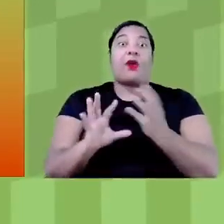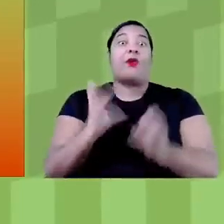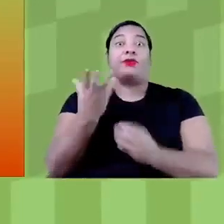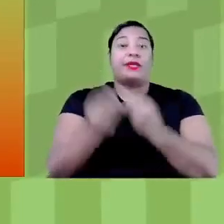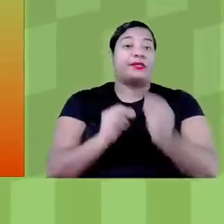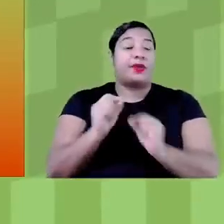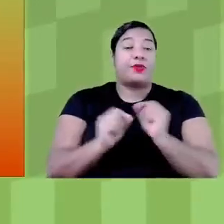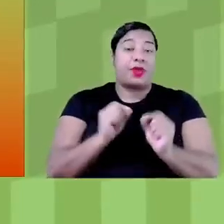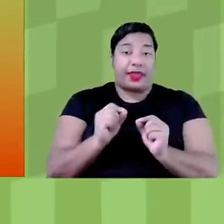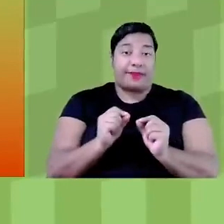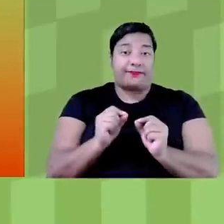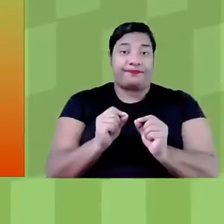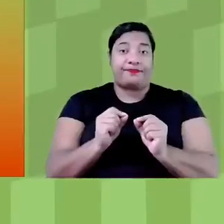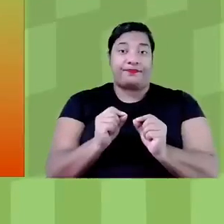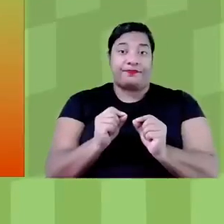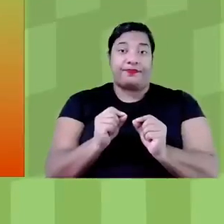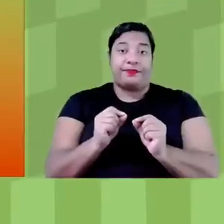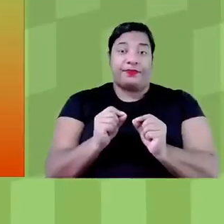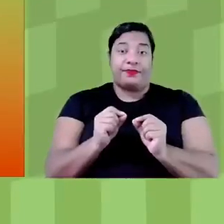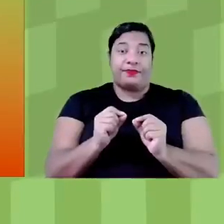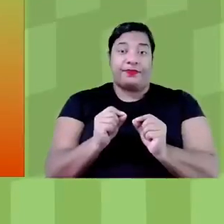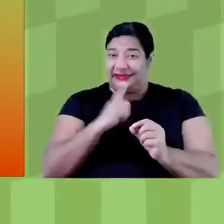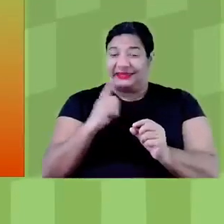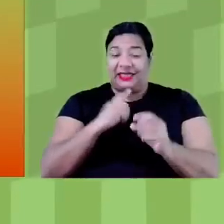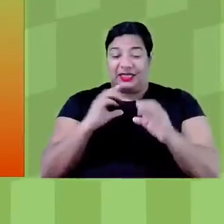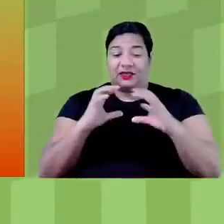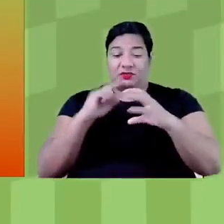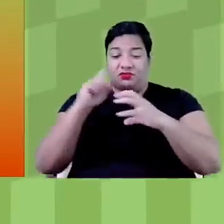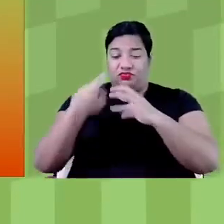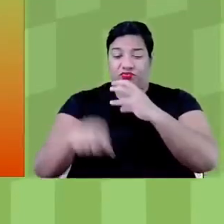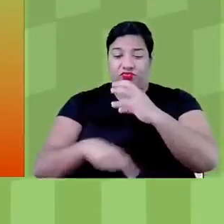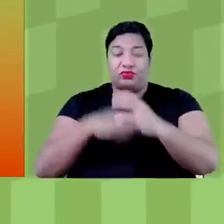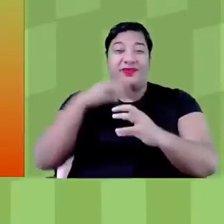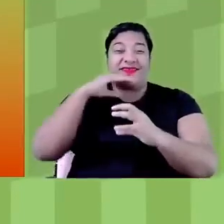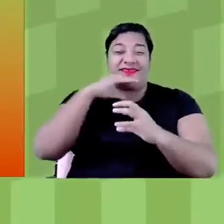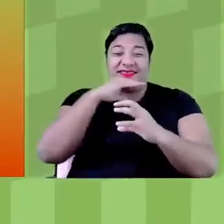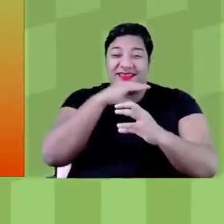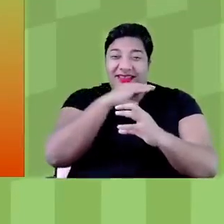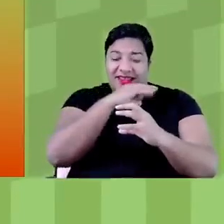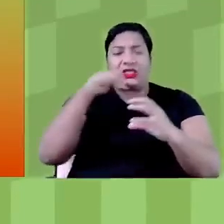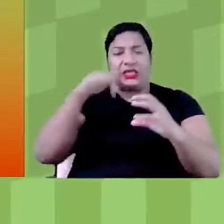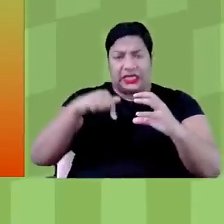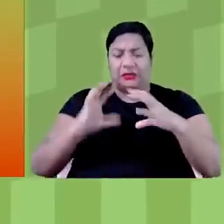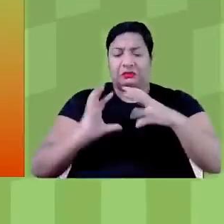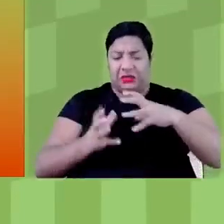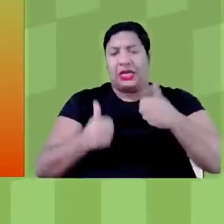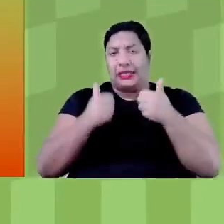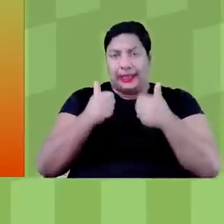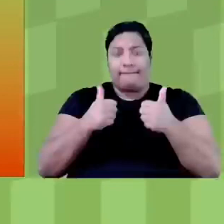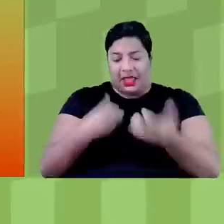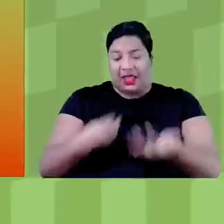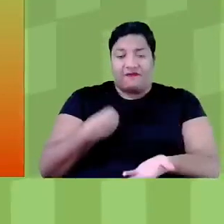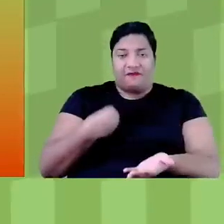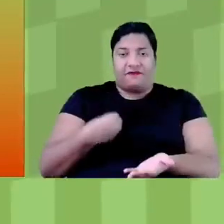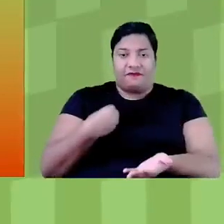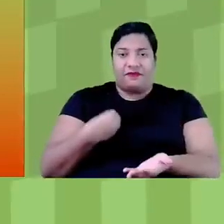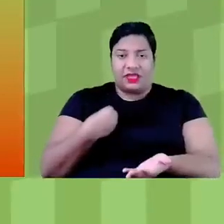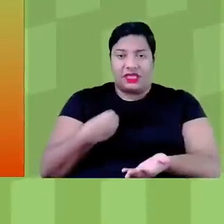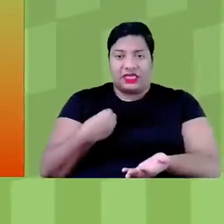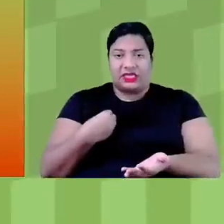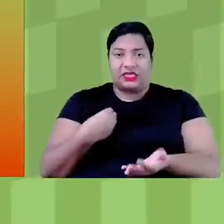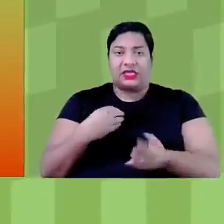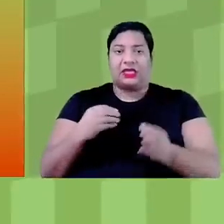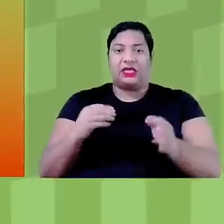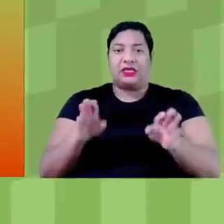efeito estufa mantivesse o calor que garante a vida na Terra e facultasse